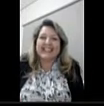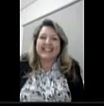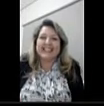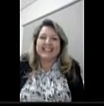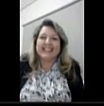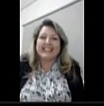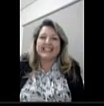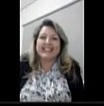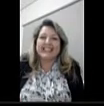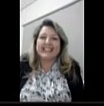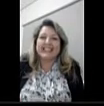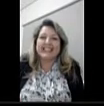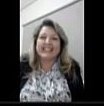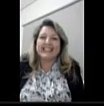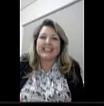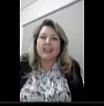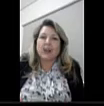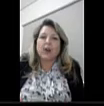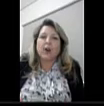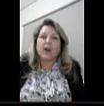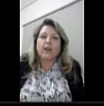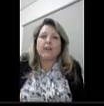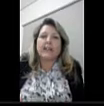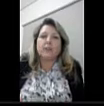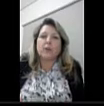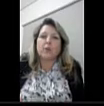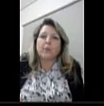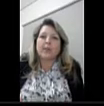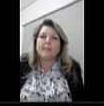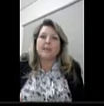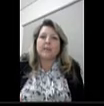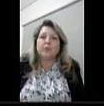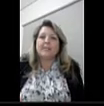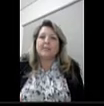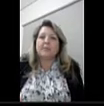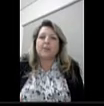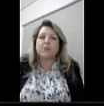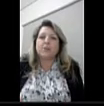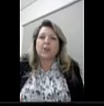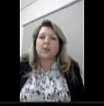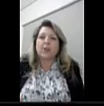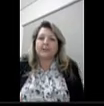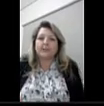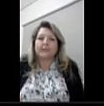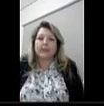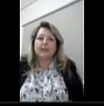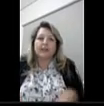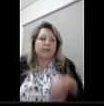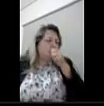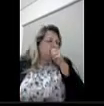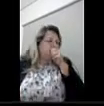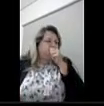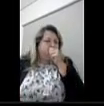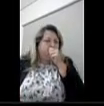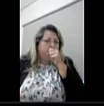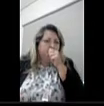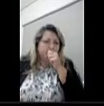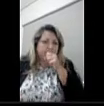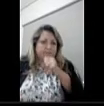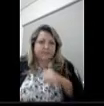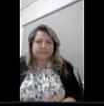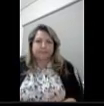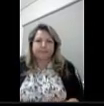Você parou no Brincadeiras com o Jogos Ó, eu falei do acompanhamento e do desempenho escolar. Ah, sim.